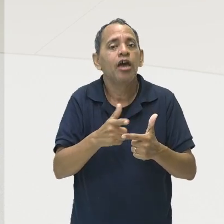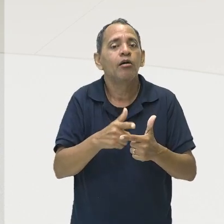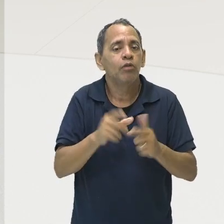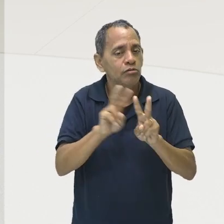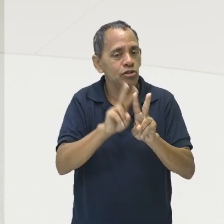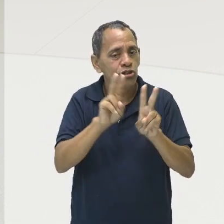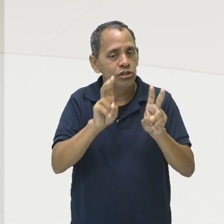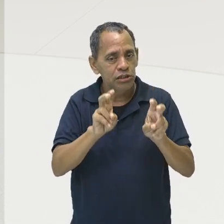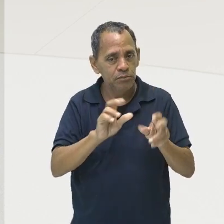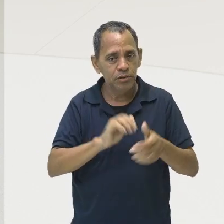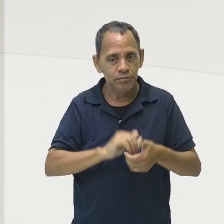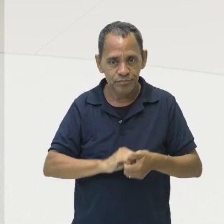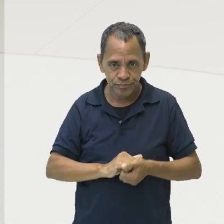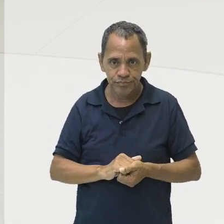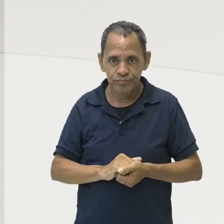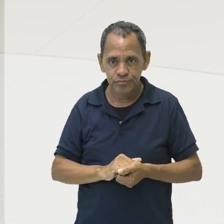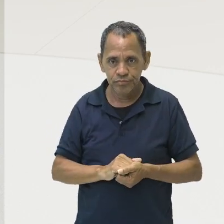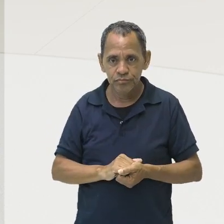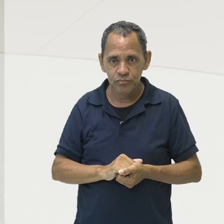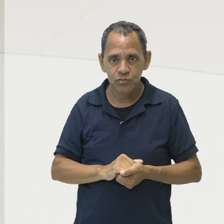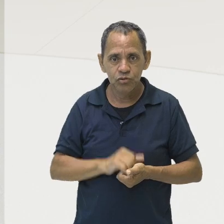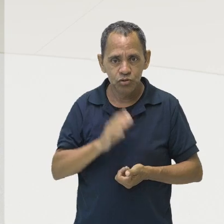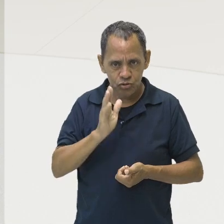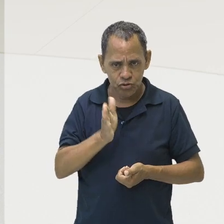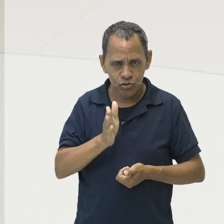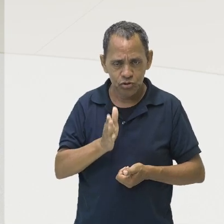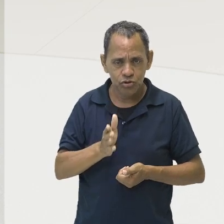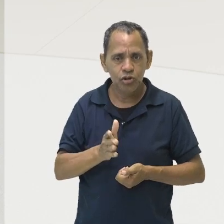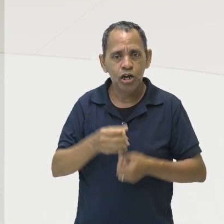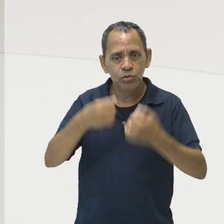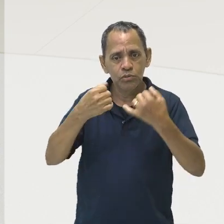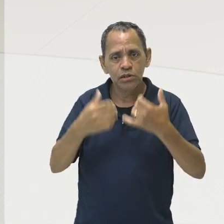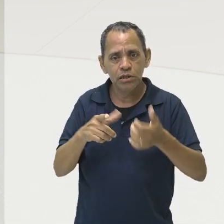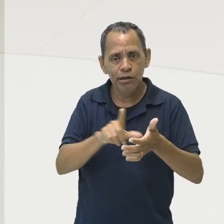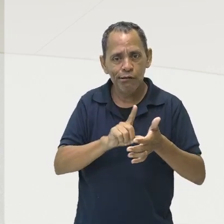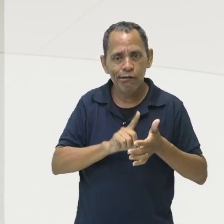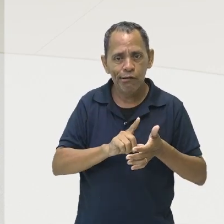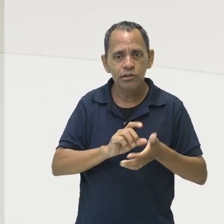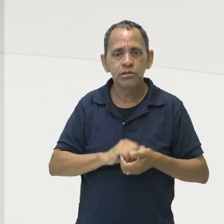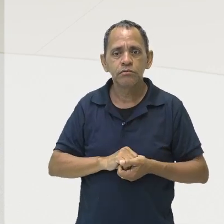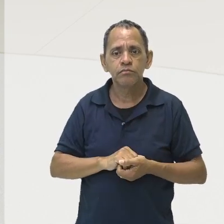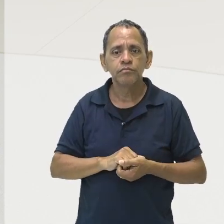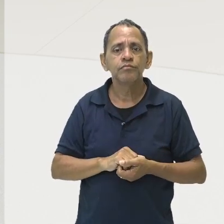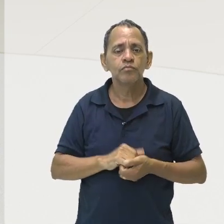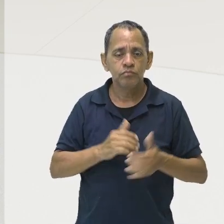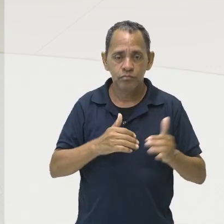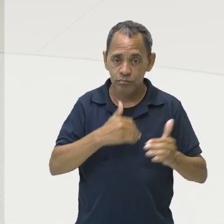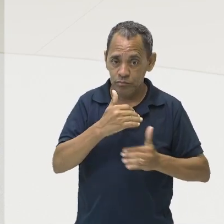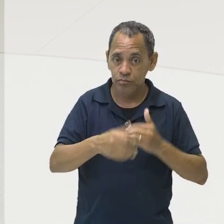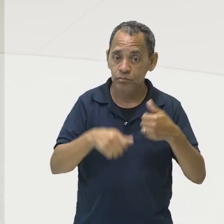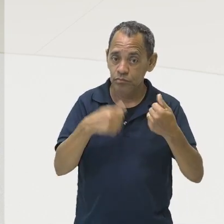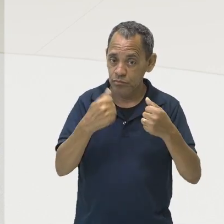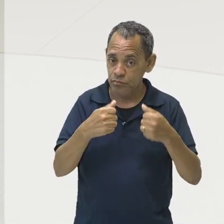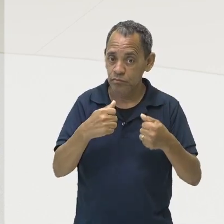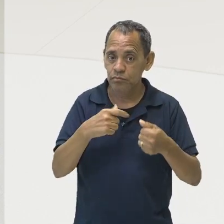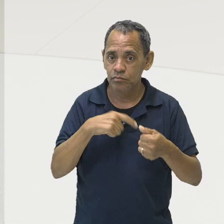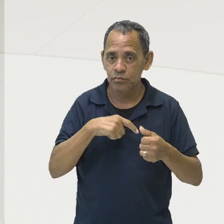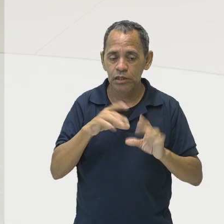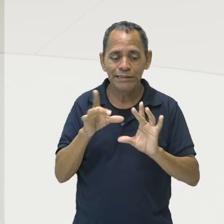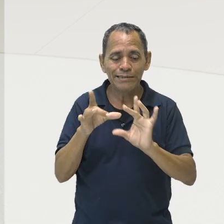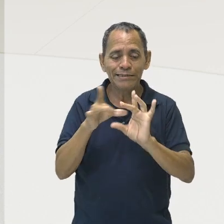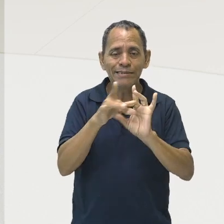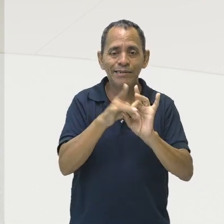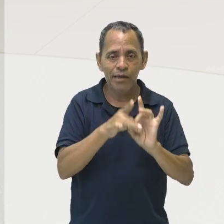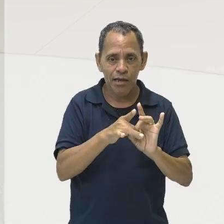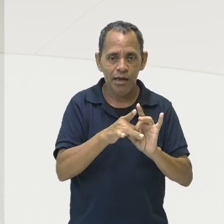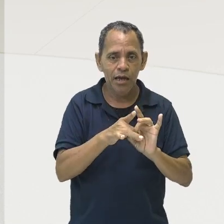de falar aqui na introdução, nesse primeiro pontinho, tá bom? Então, o meu desenvolvimento tem que estar ligado ao quê? A